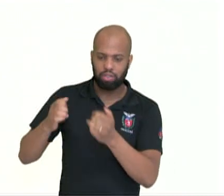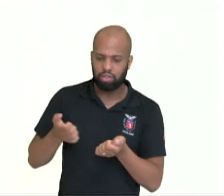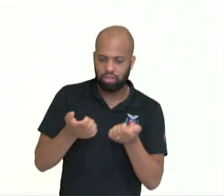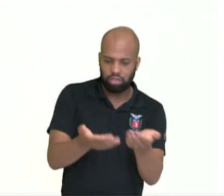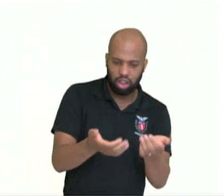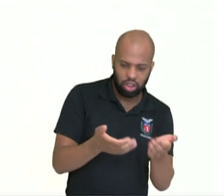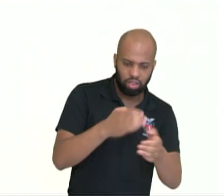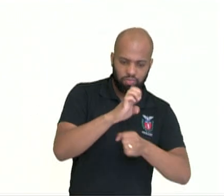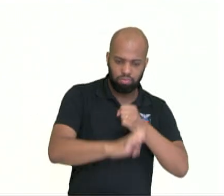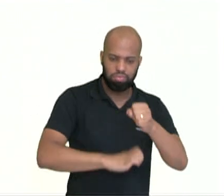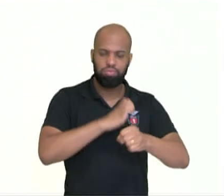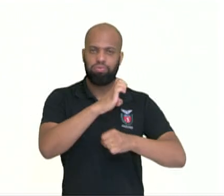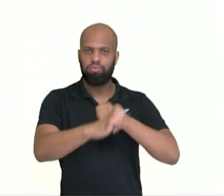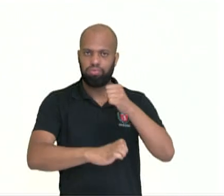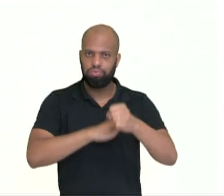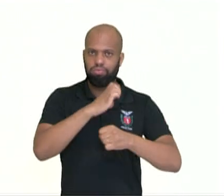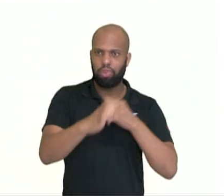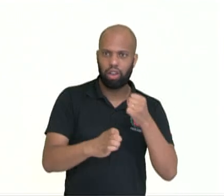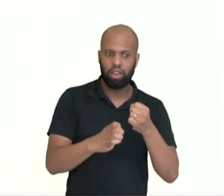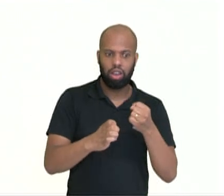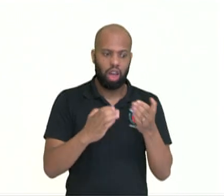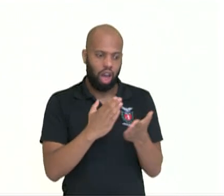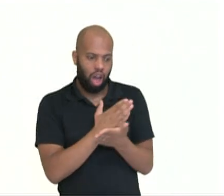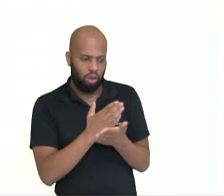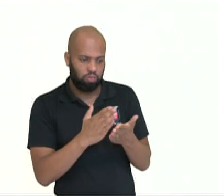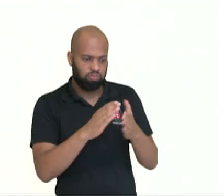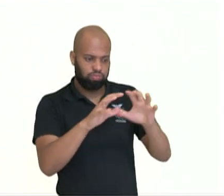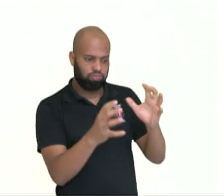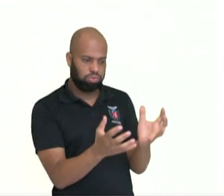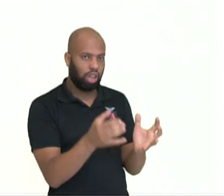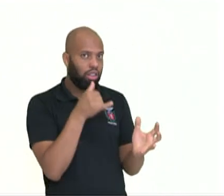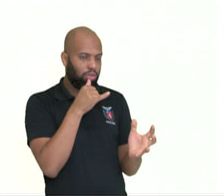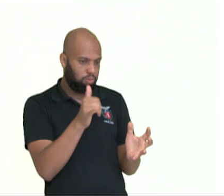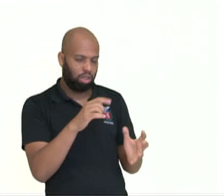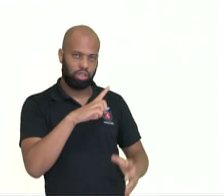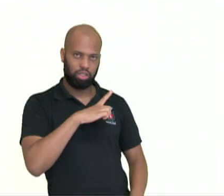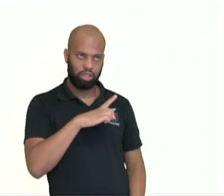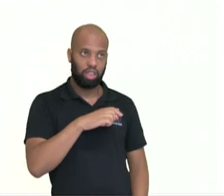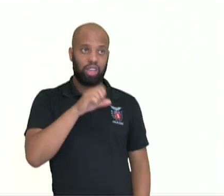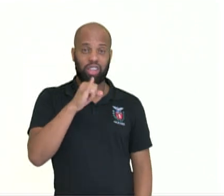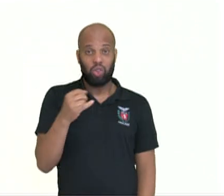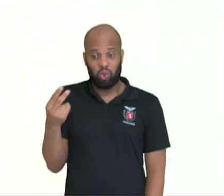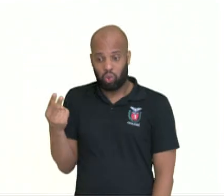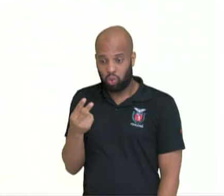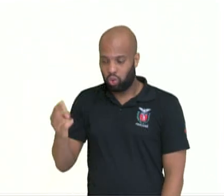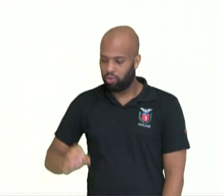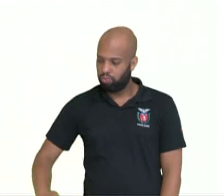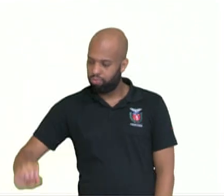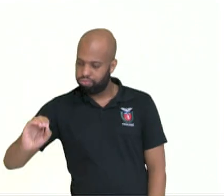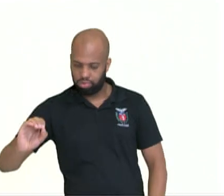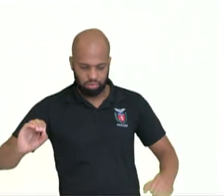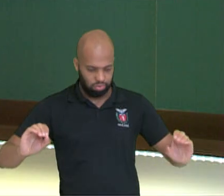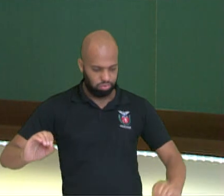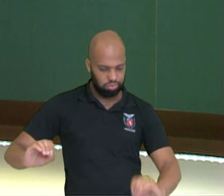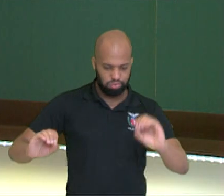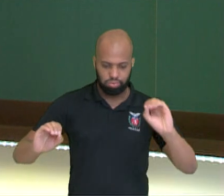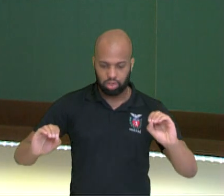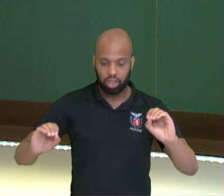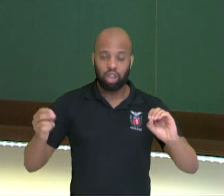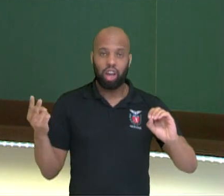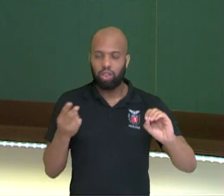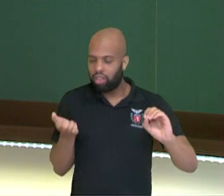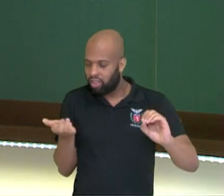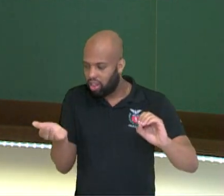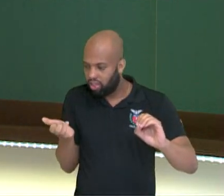consegue causar um desequilíbrio elétrico, eletrizar o material. Simultaneamente, ambas as esferas, você eletrizou simultaneamente as